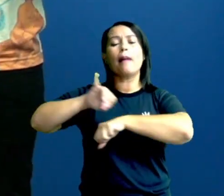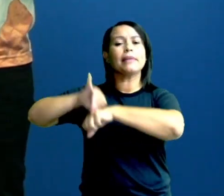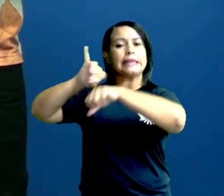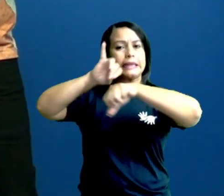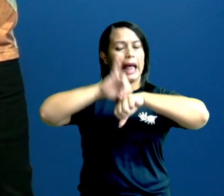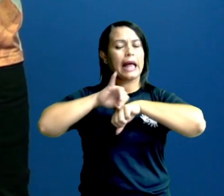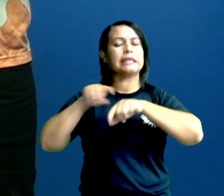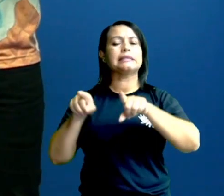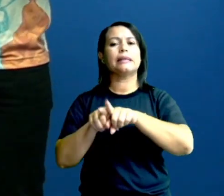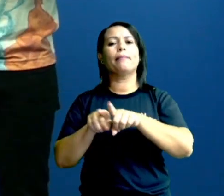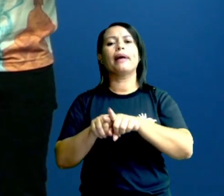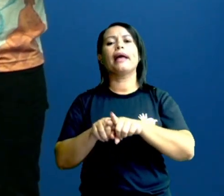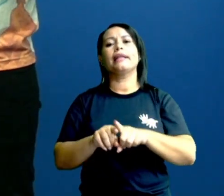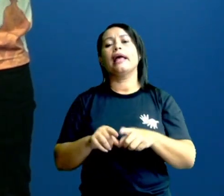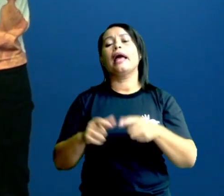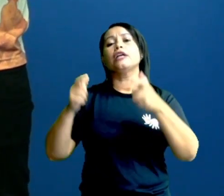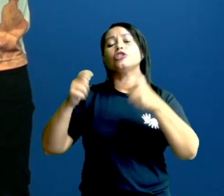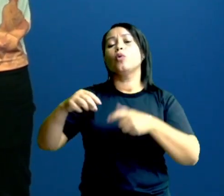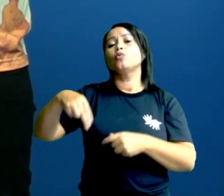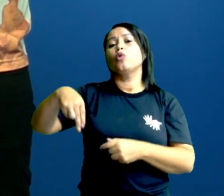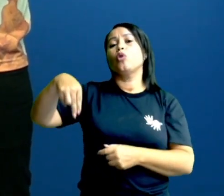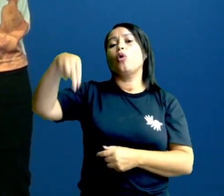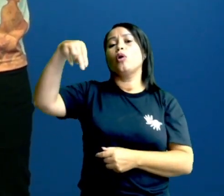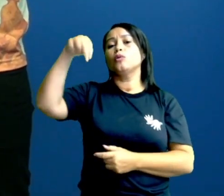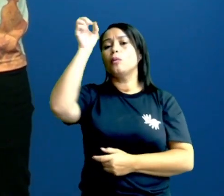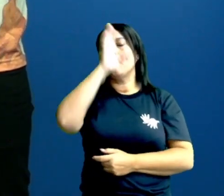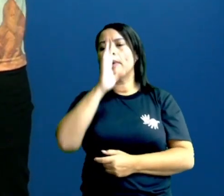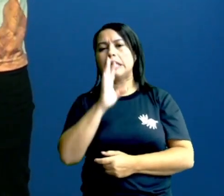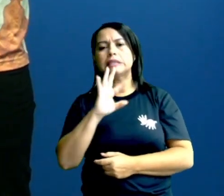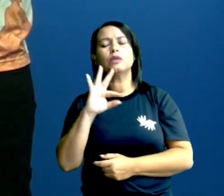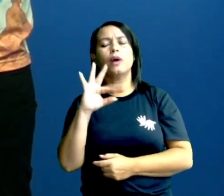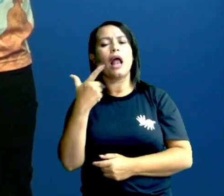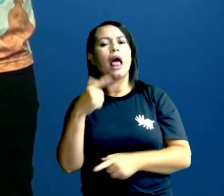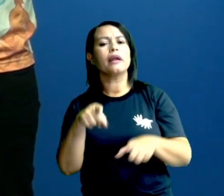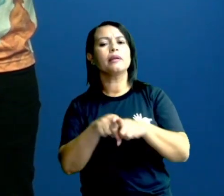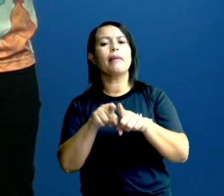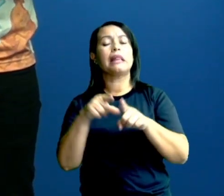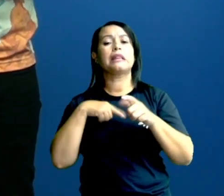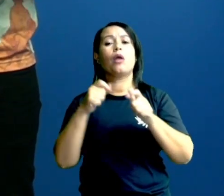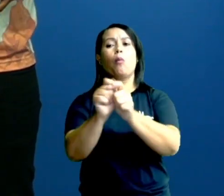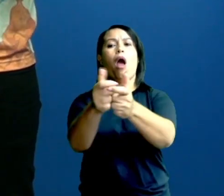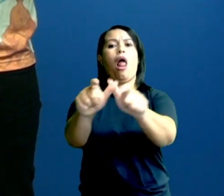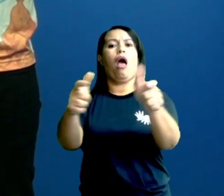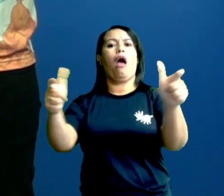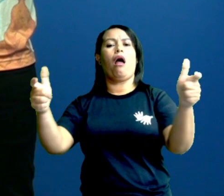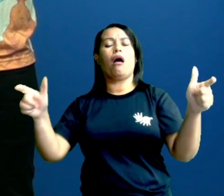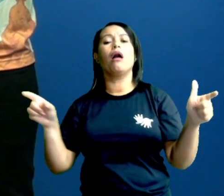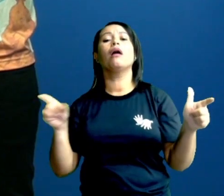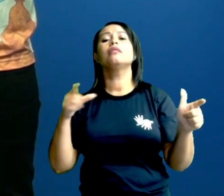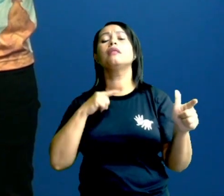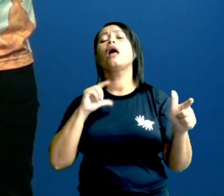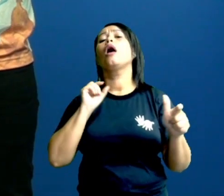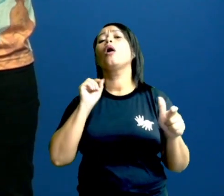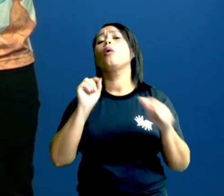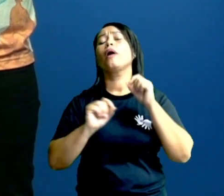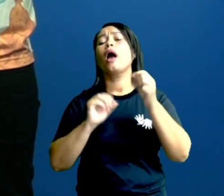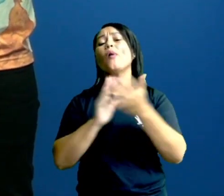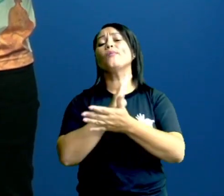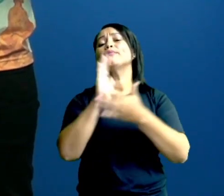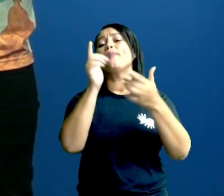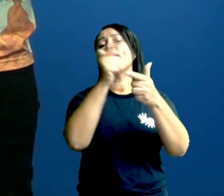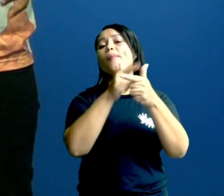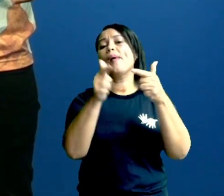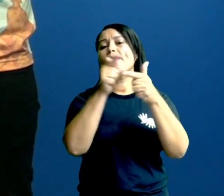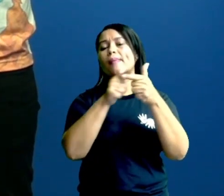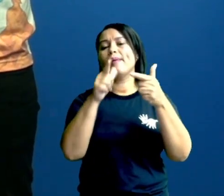é a região norte do Brasil logicamente pura por ter essa dimensão não é gigantesca ela vai ter alguns problemas